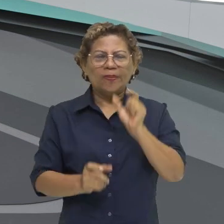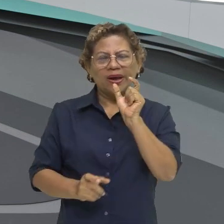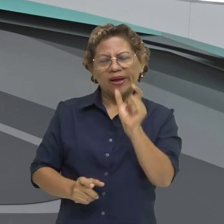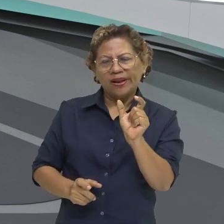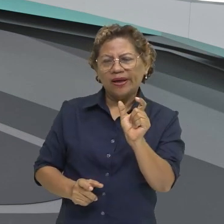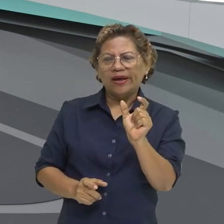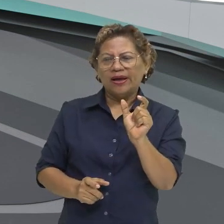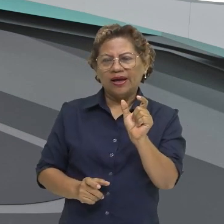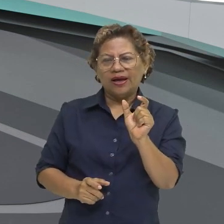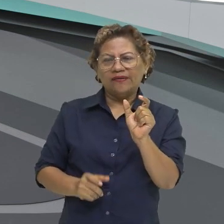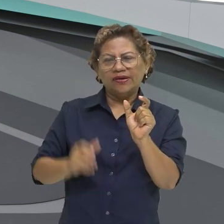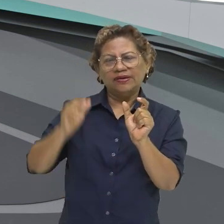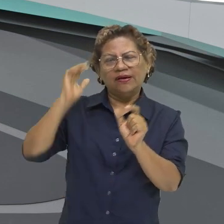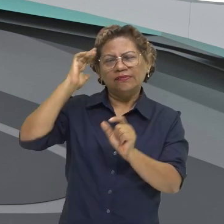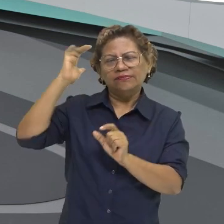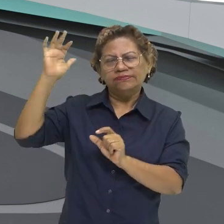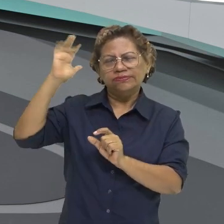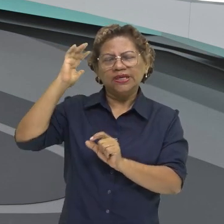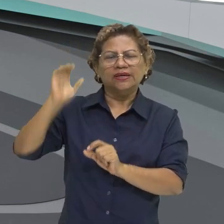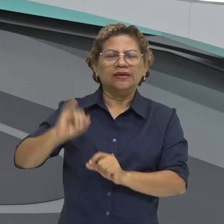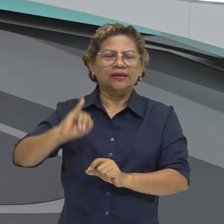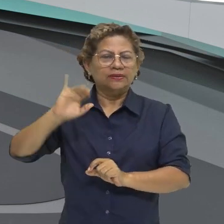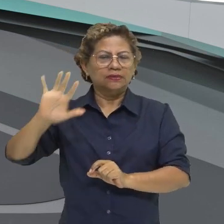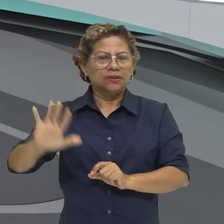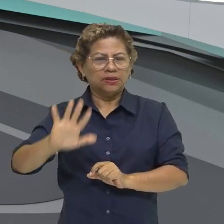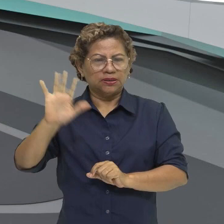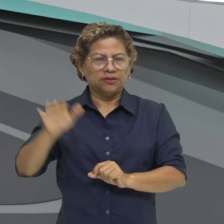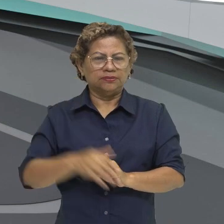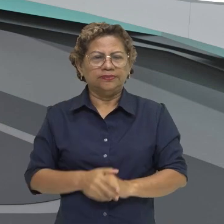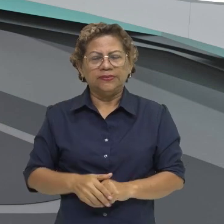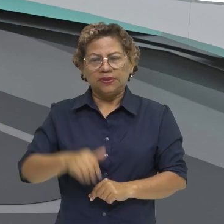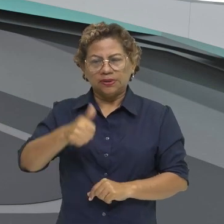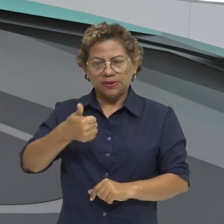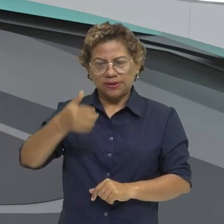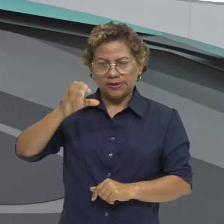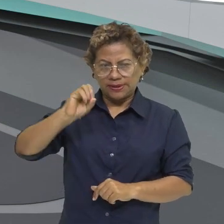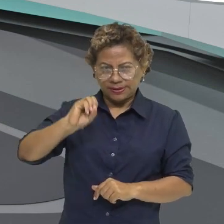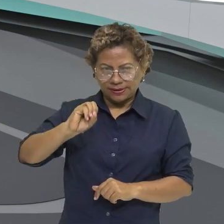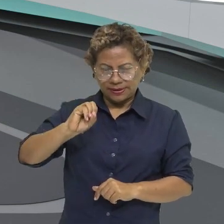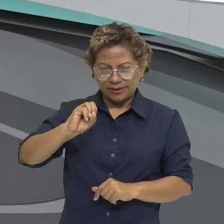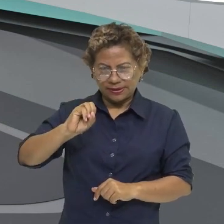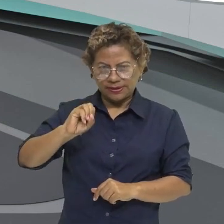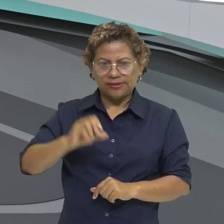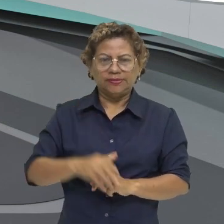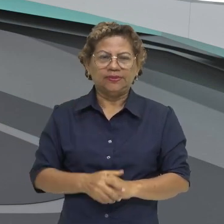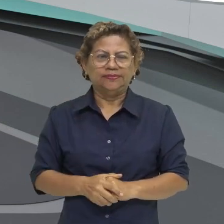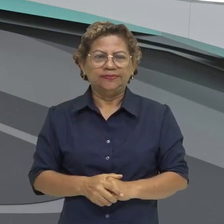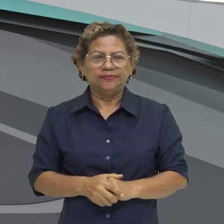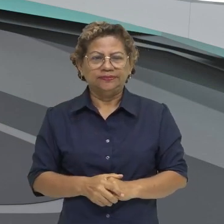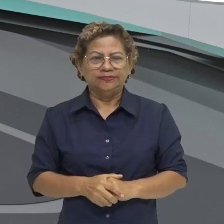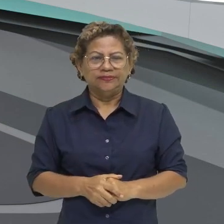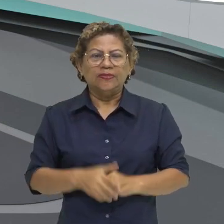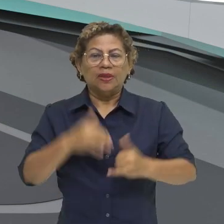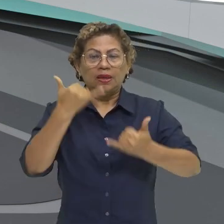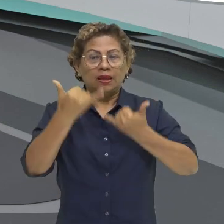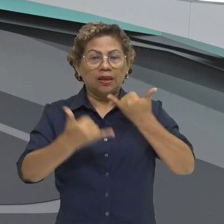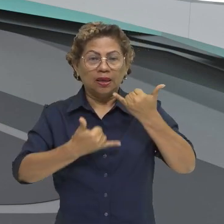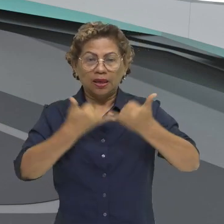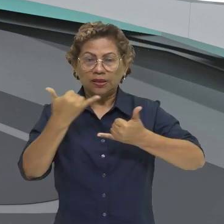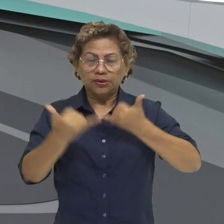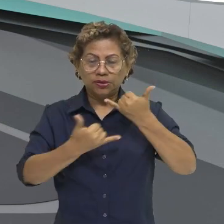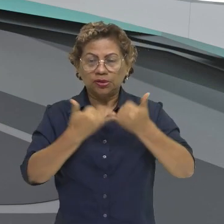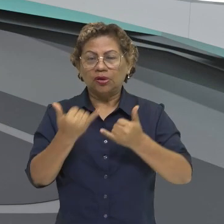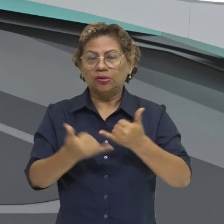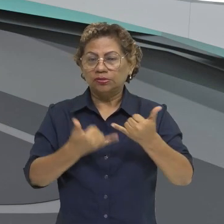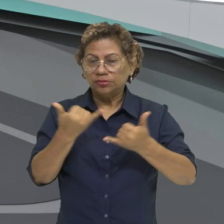As cores, as palavras, as imagens. E a décima arte, qual é? Jogos de vídeo, gente,